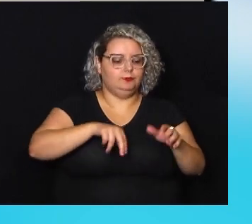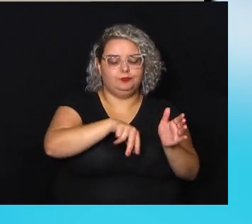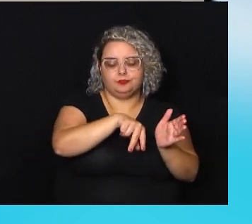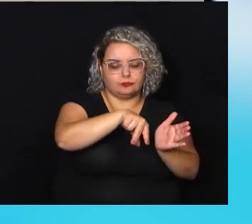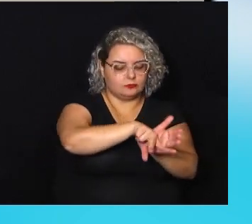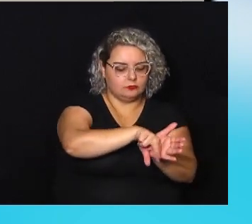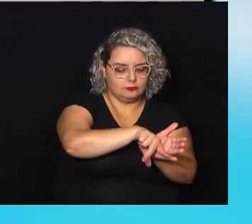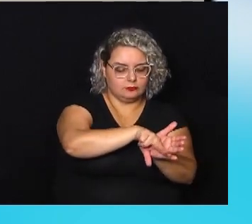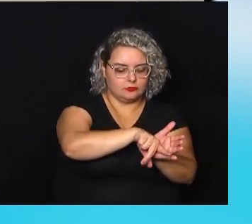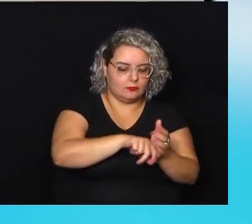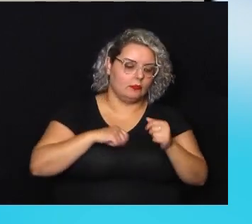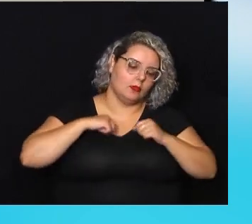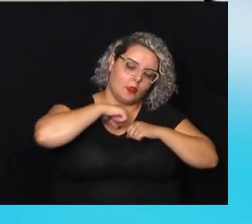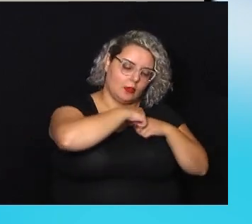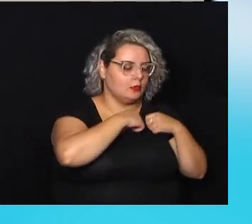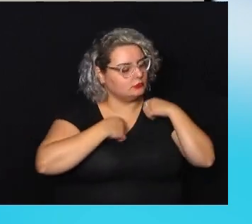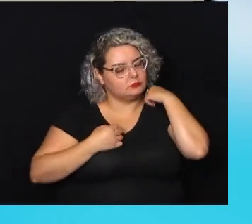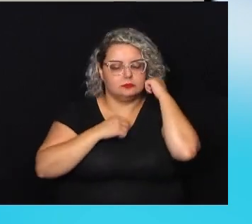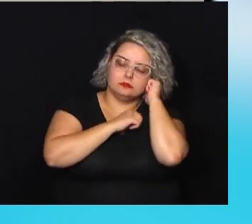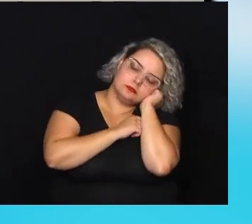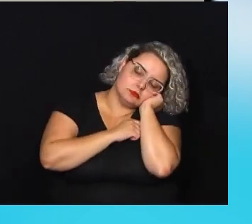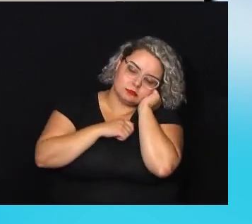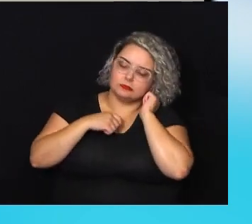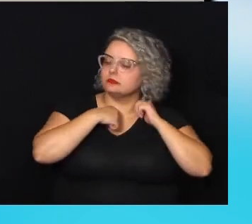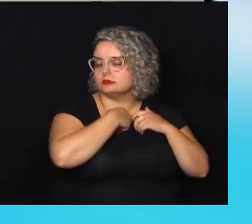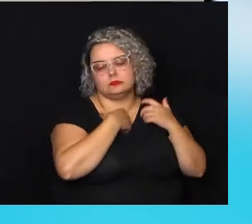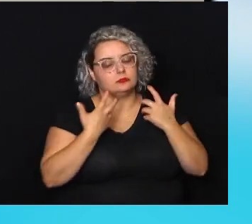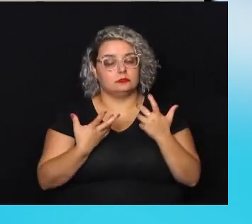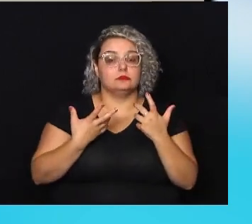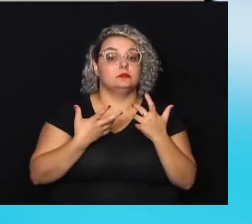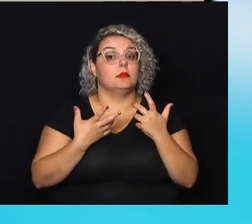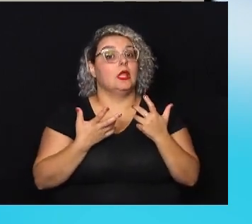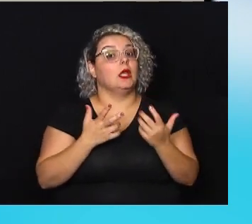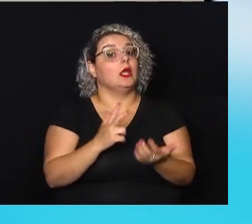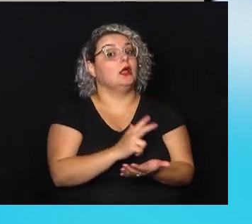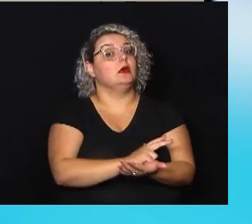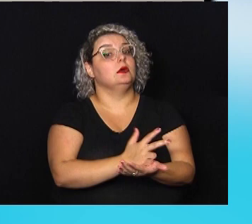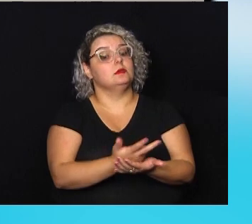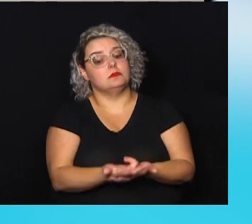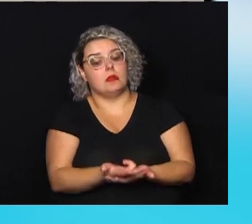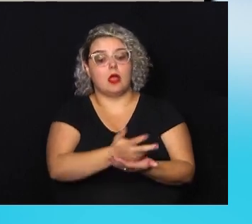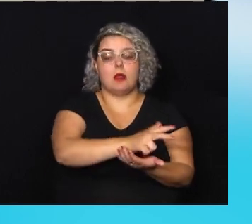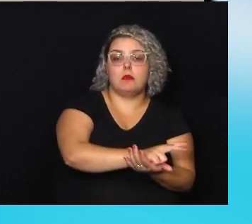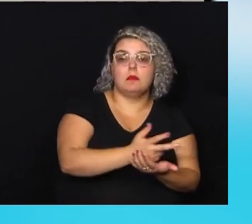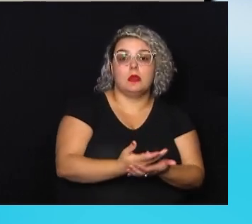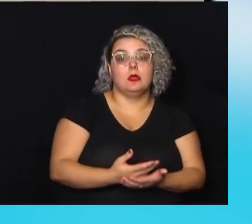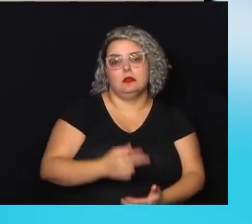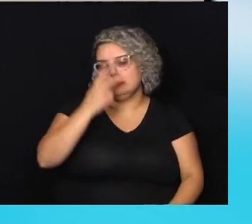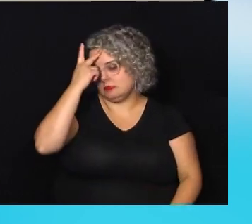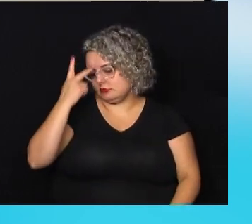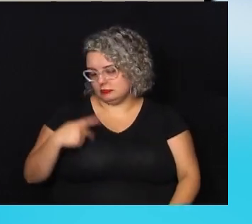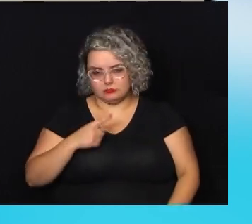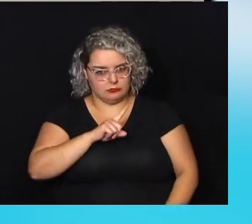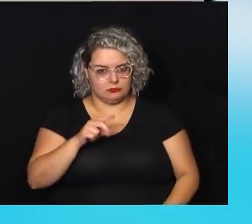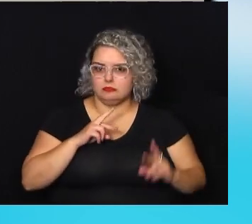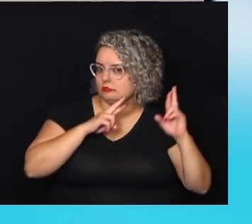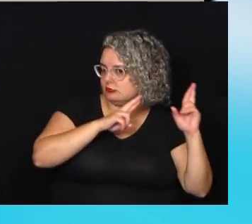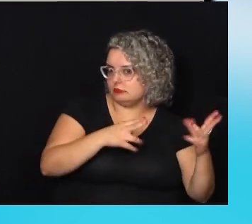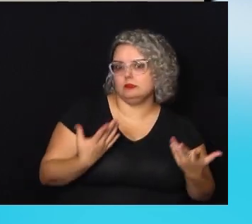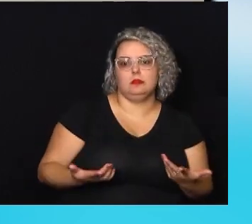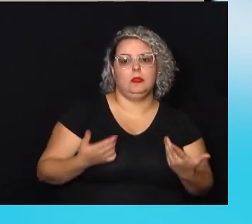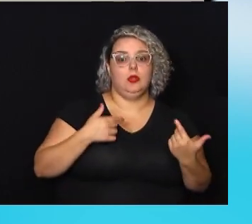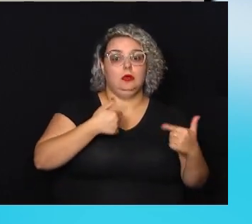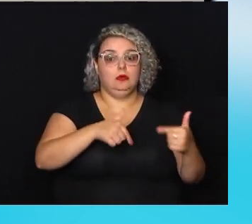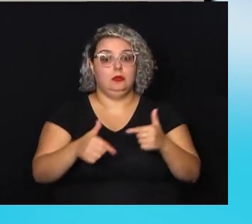movimentos periódicos de membros, né, movimentos de pernas, movimentos de braços, como nos distúrbios motores do sono, e a